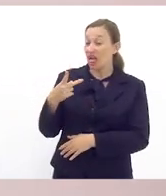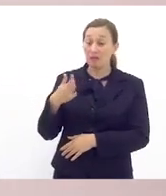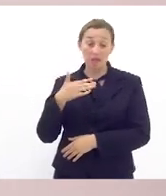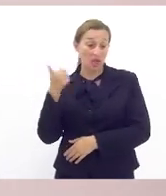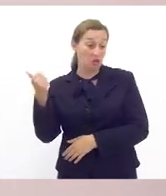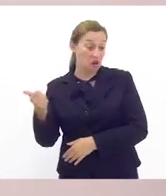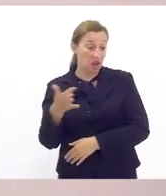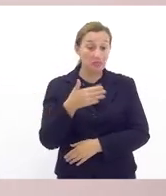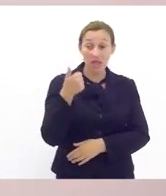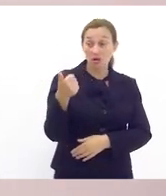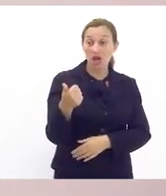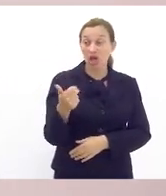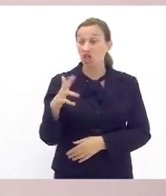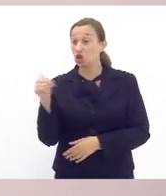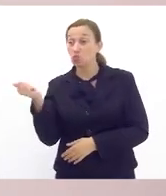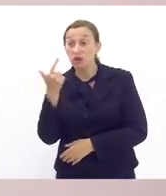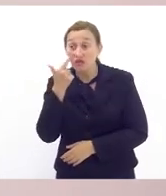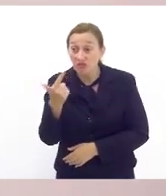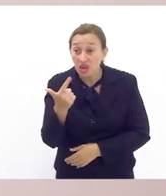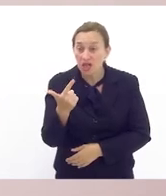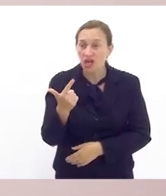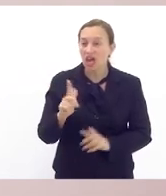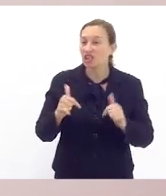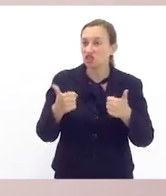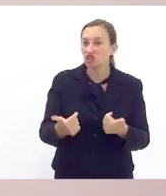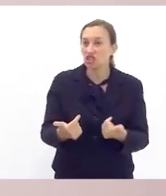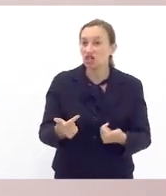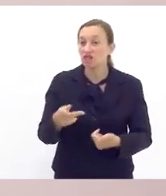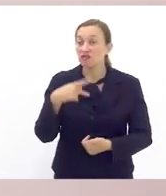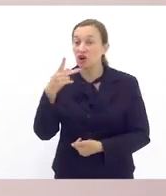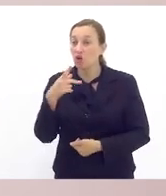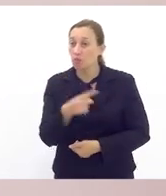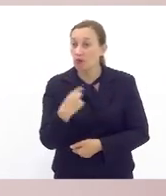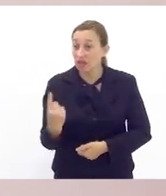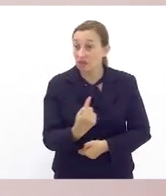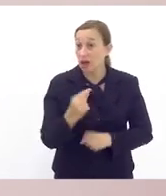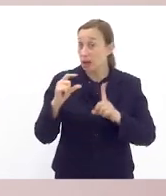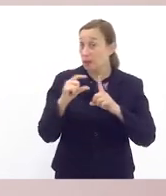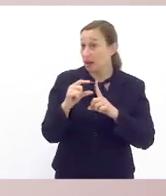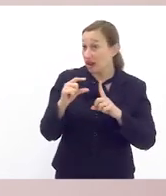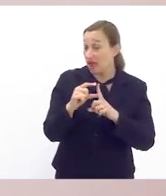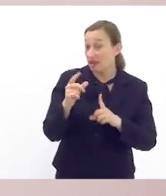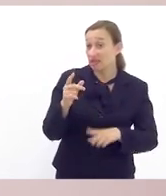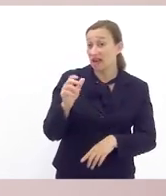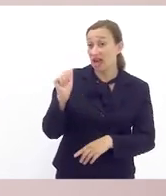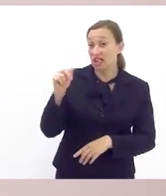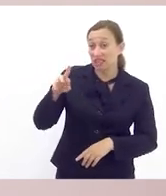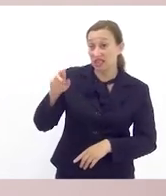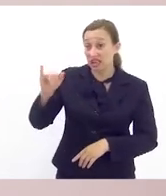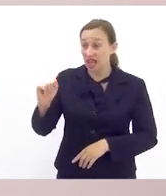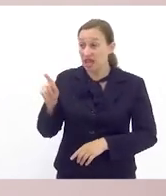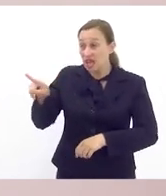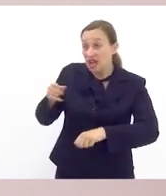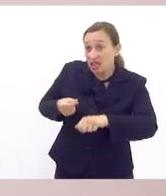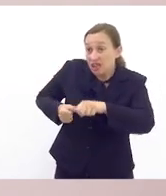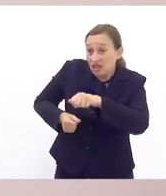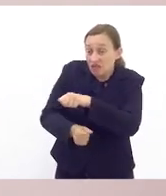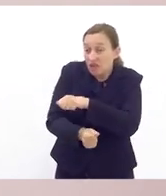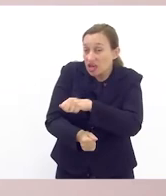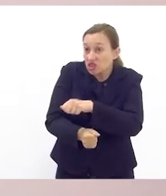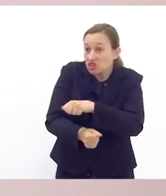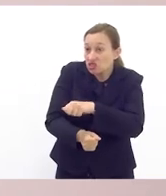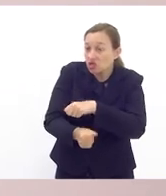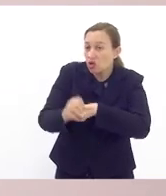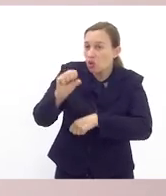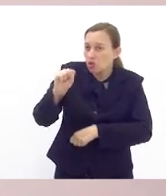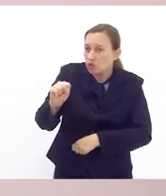e no melhora a enel disse para gente aqui palavras da senhora Andreia que ela investe algo em